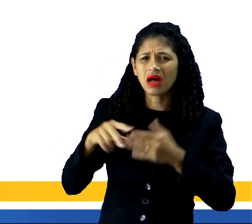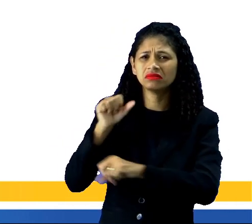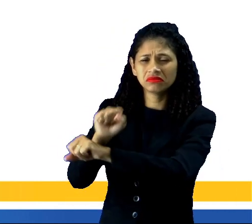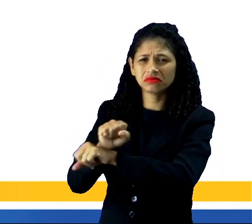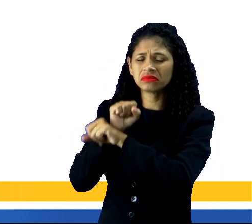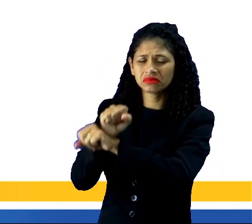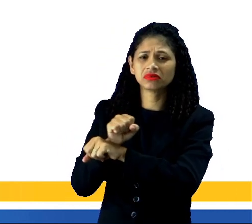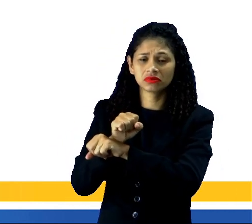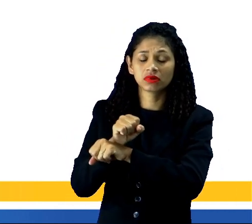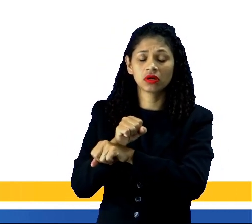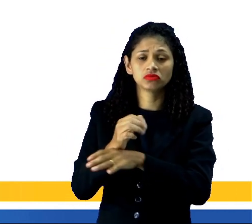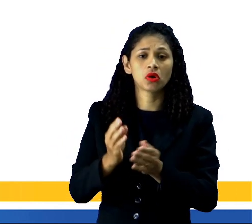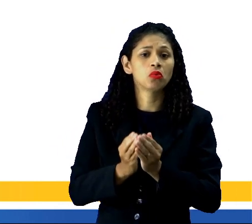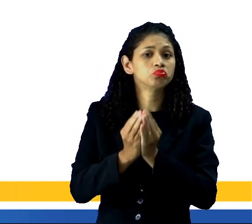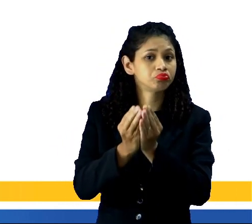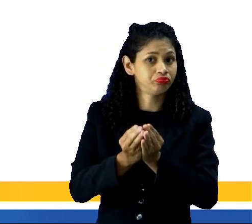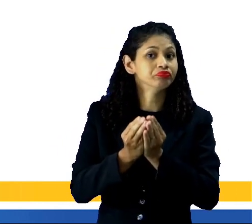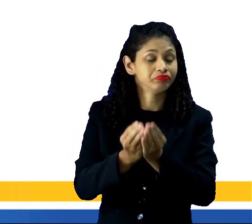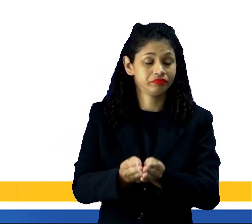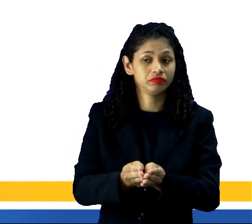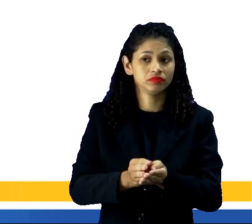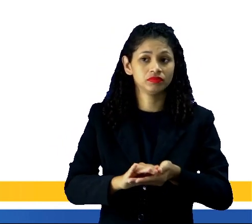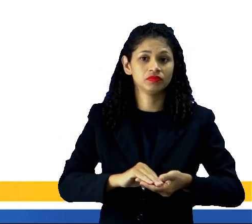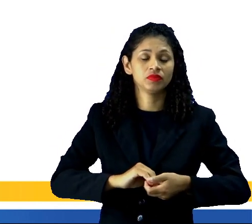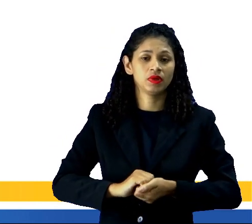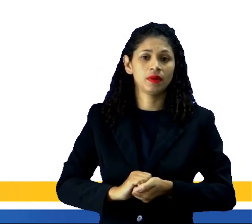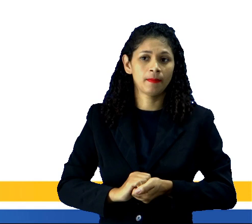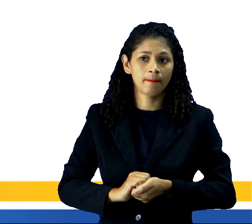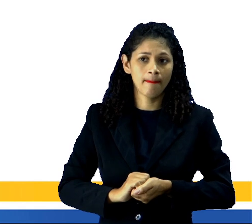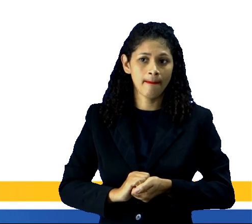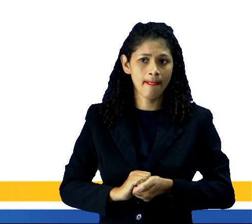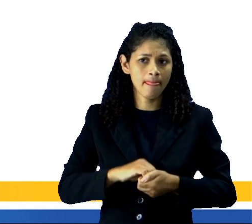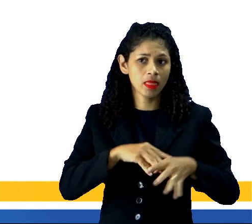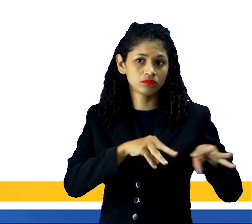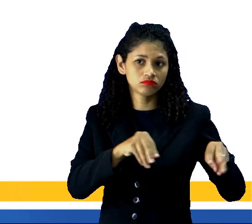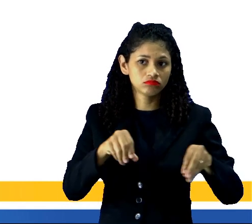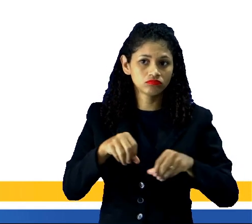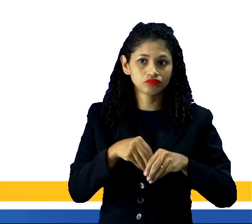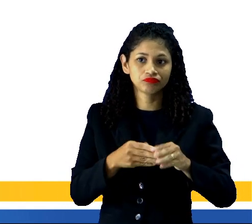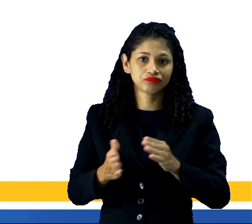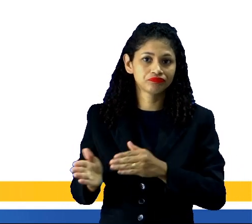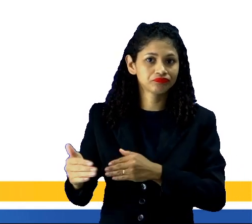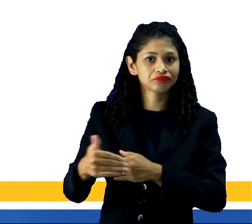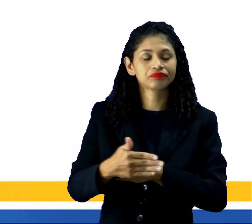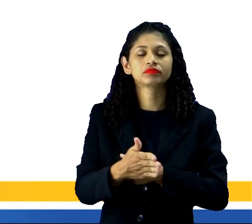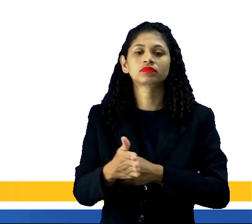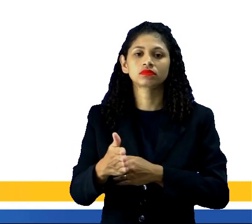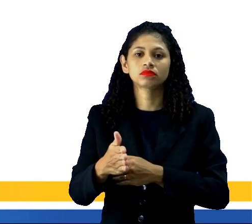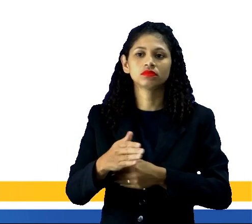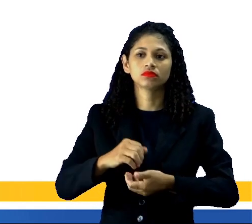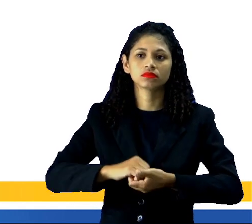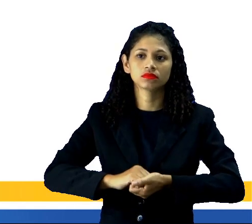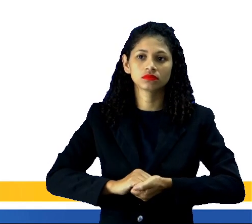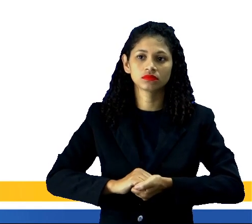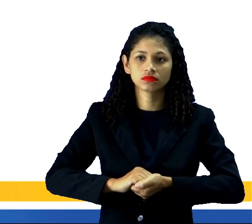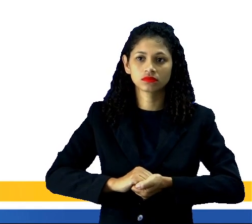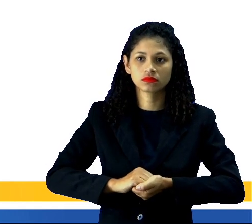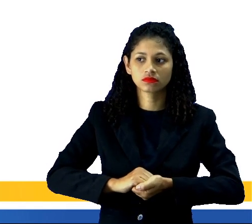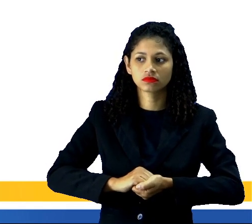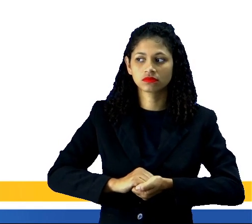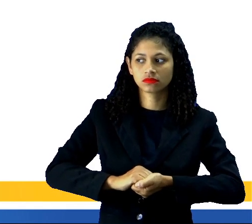ali um contingente maior, né, pelas rotas terrestres ali e no comércio transsaariano.